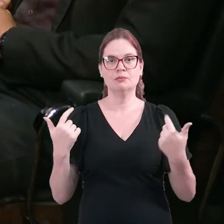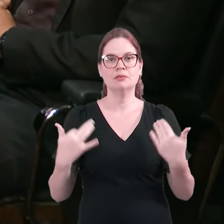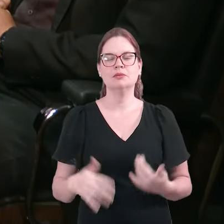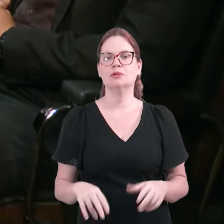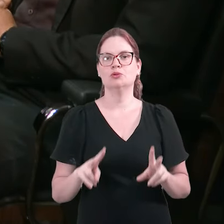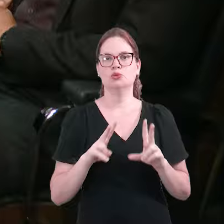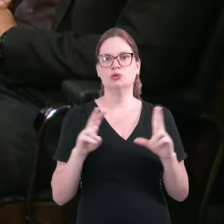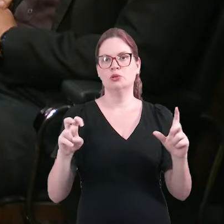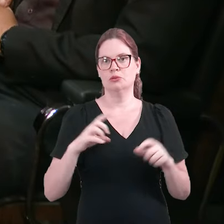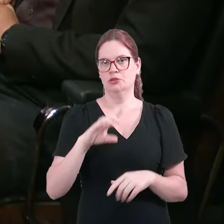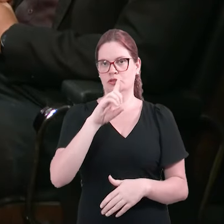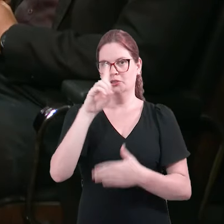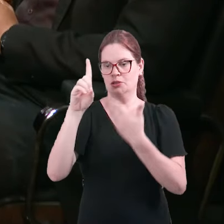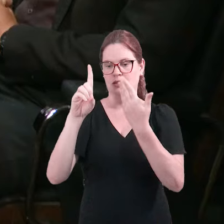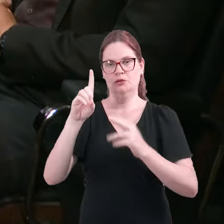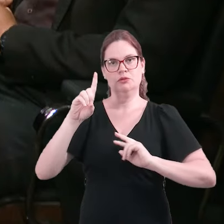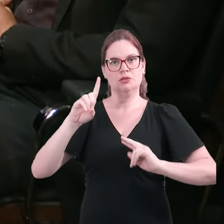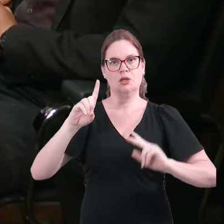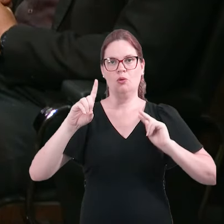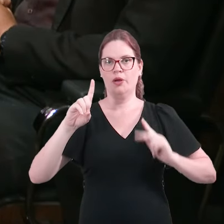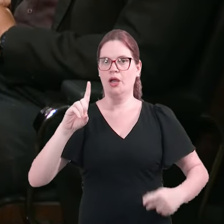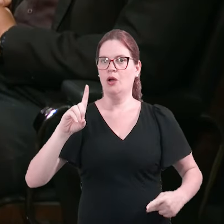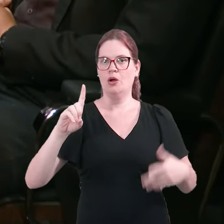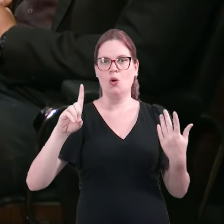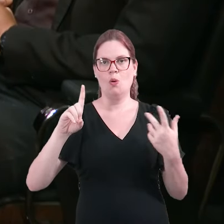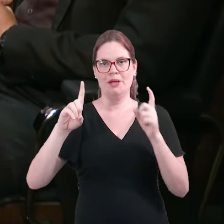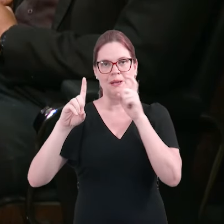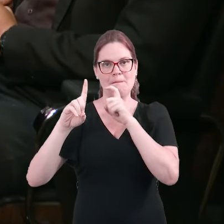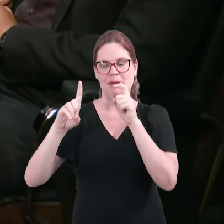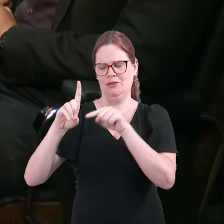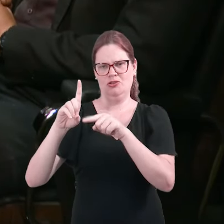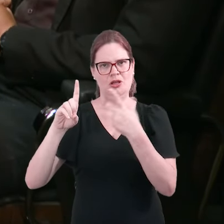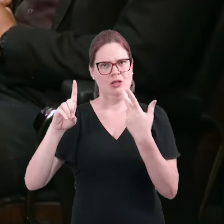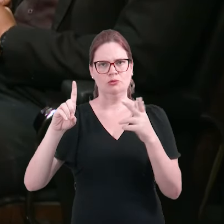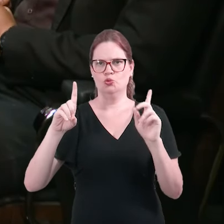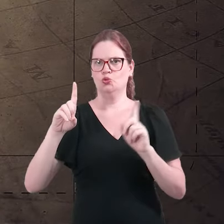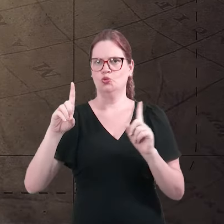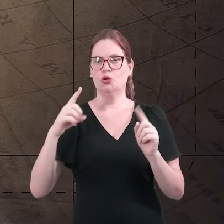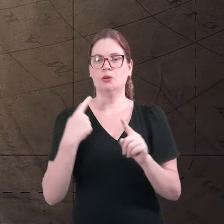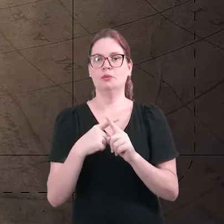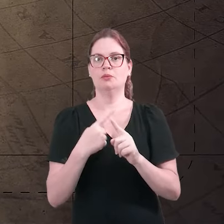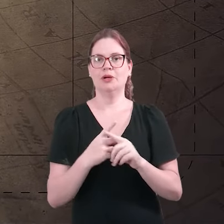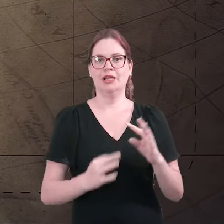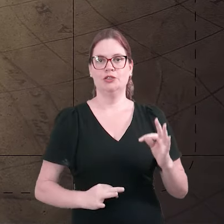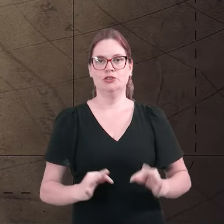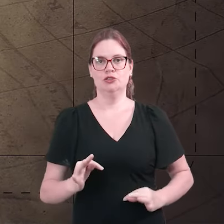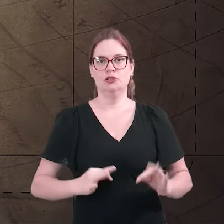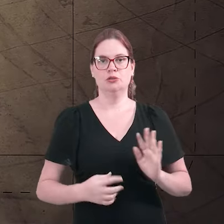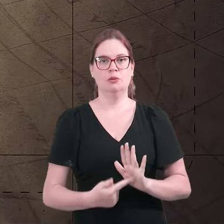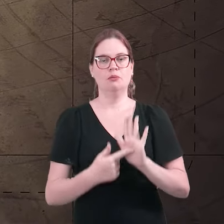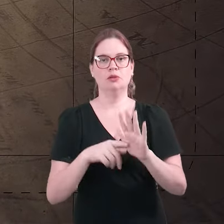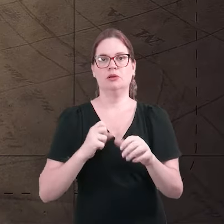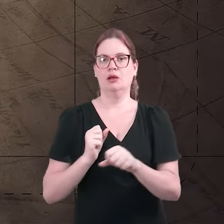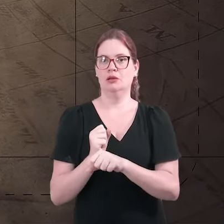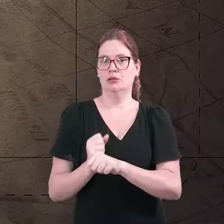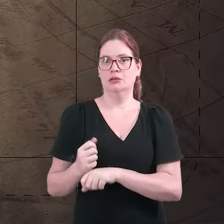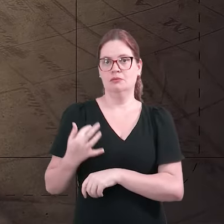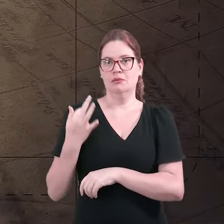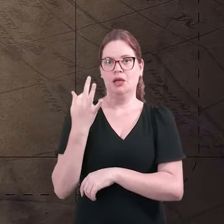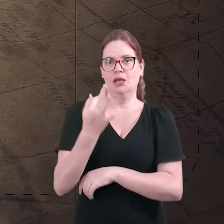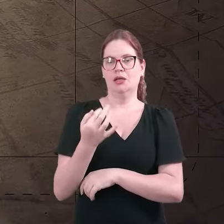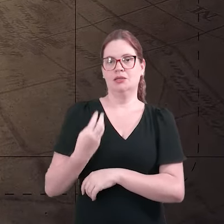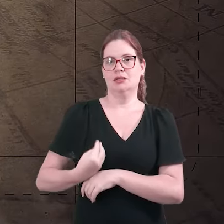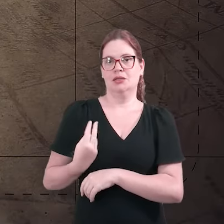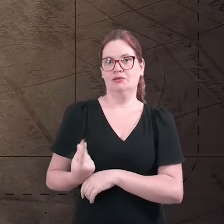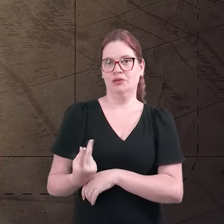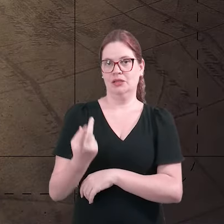aí a respeito que Deus, né, não é homem para mentir, né? Tito 1, verso 2 fala em esperança da vida eterna, a qual Deus,